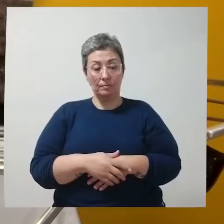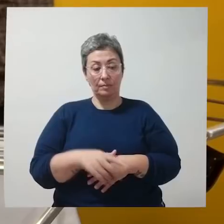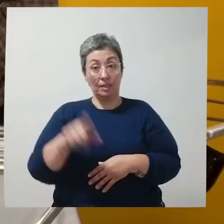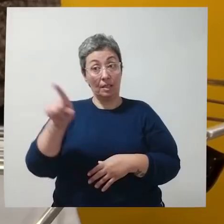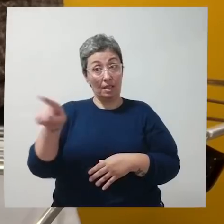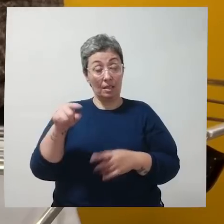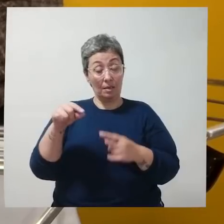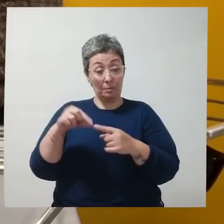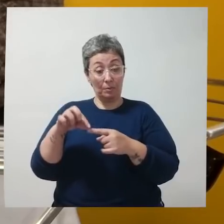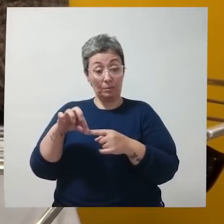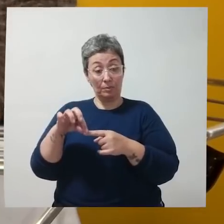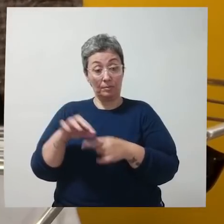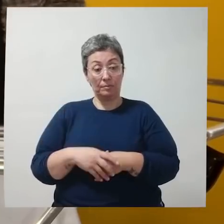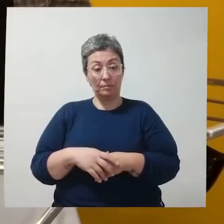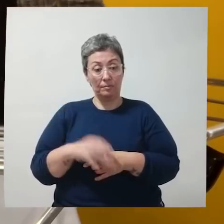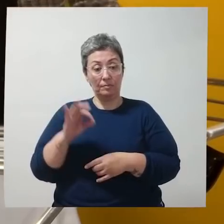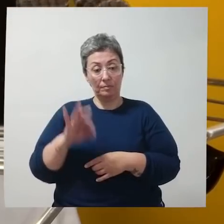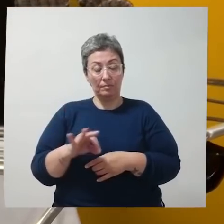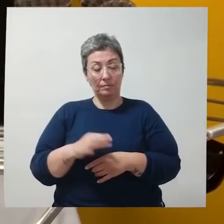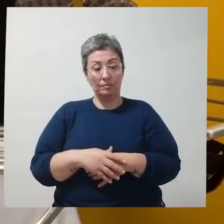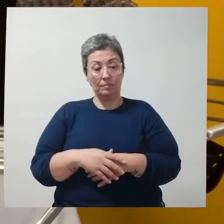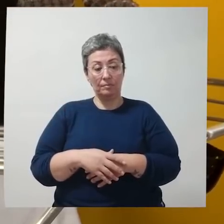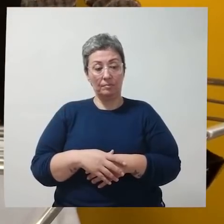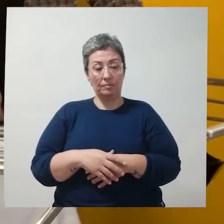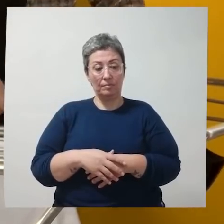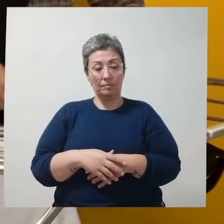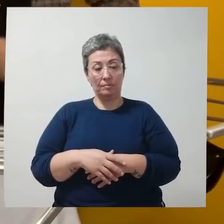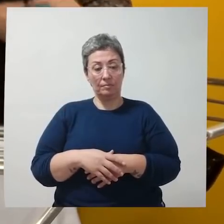na ponta. Isso, muito bem.